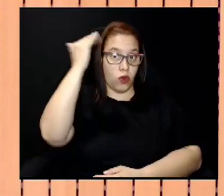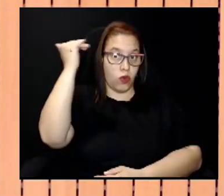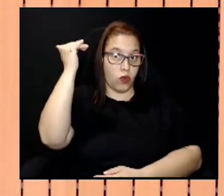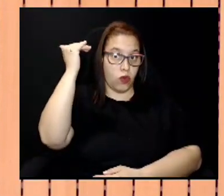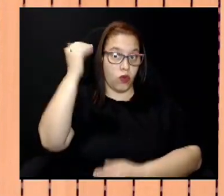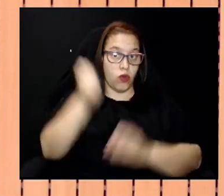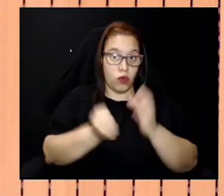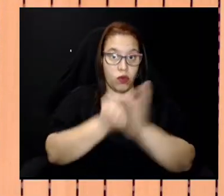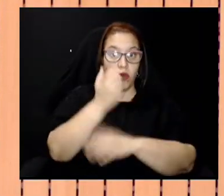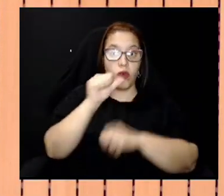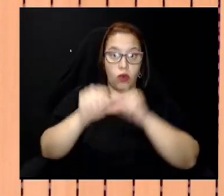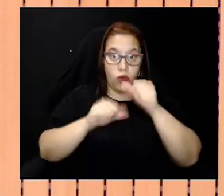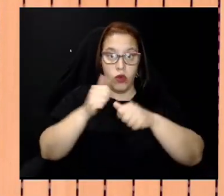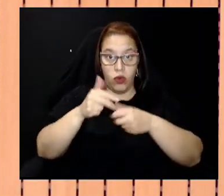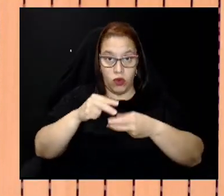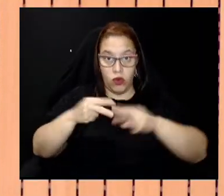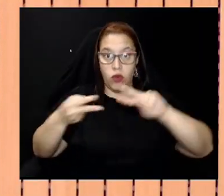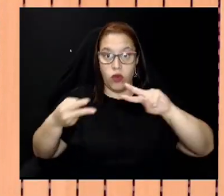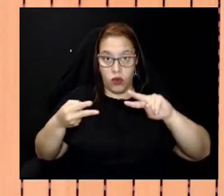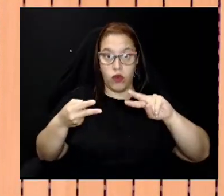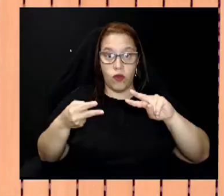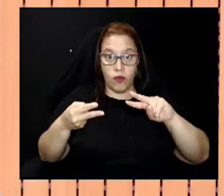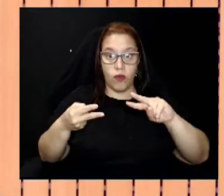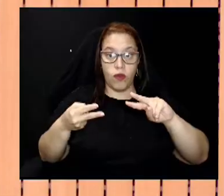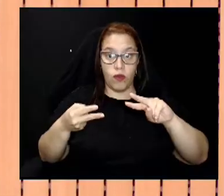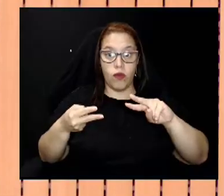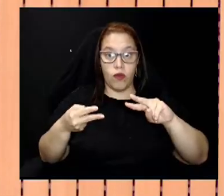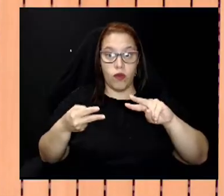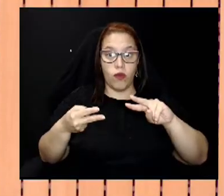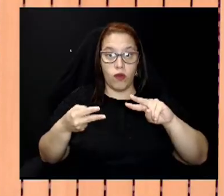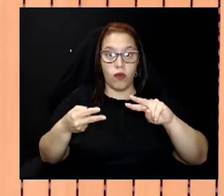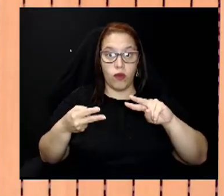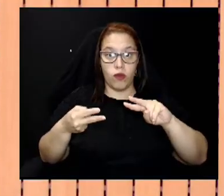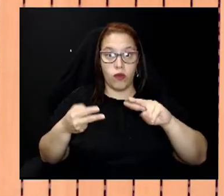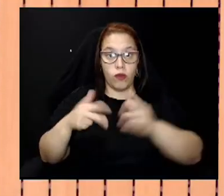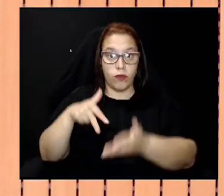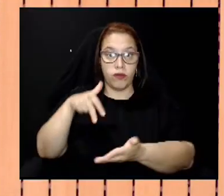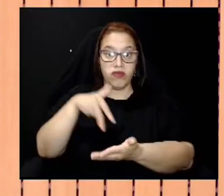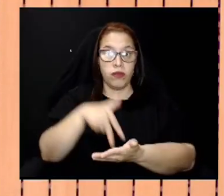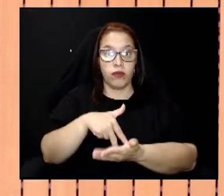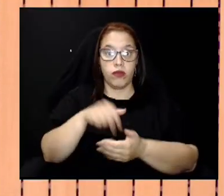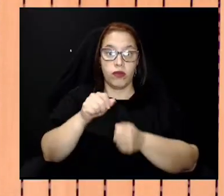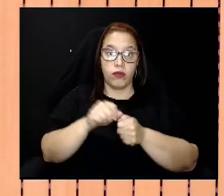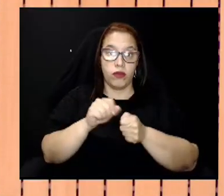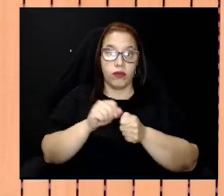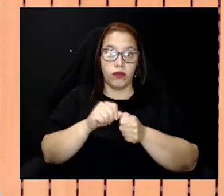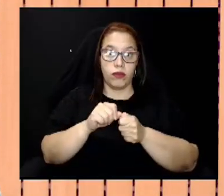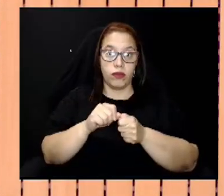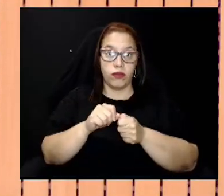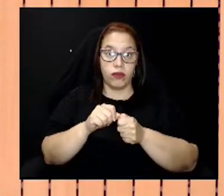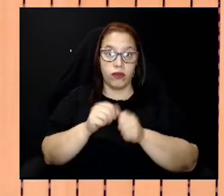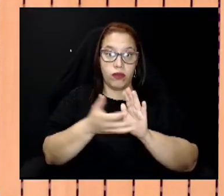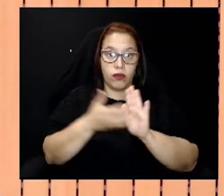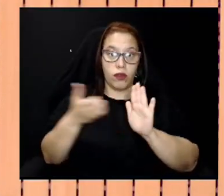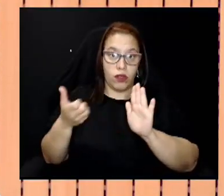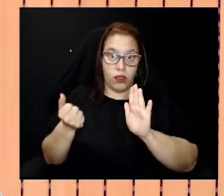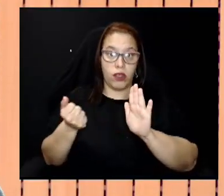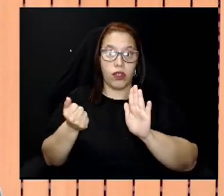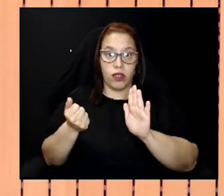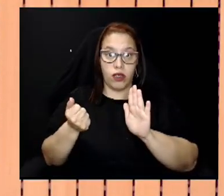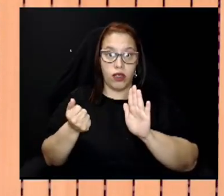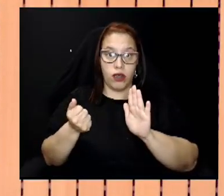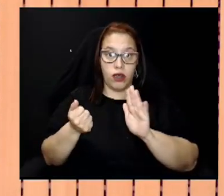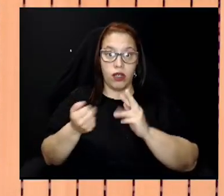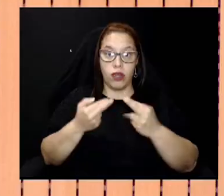alteração nesse gene e ter a postura de fazer a retirada de órgãos que se relacionam com